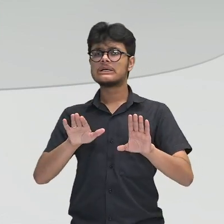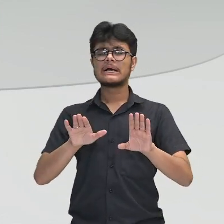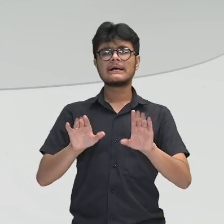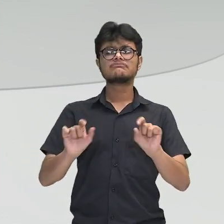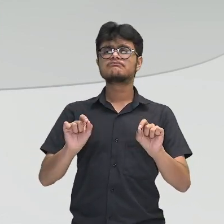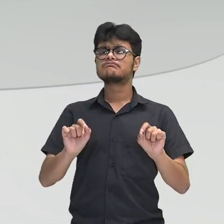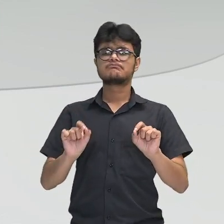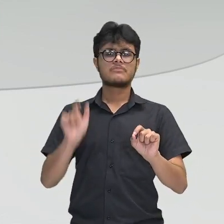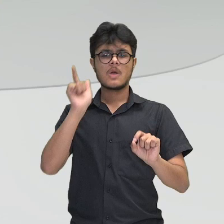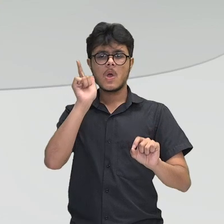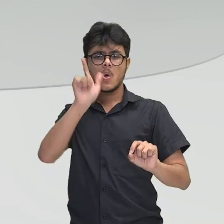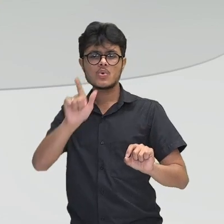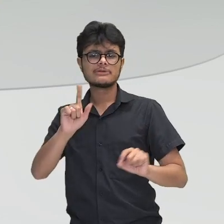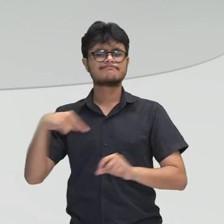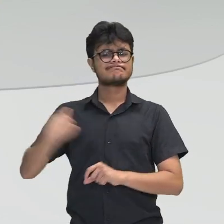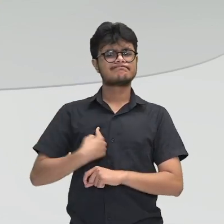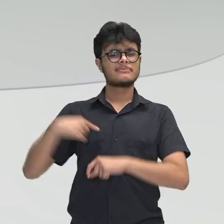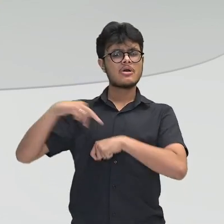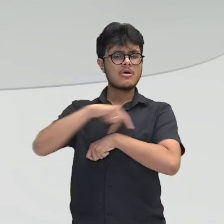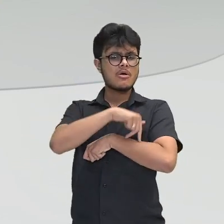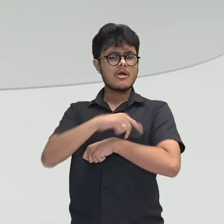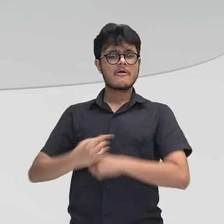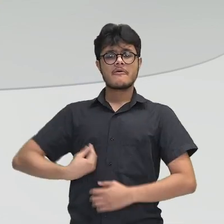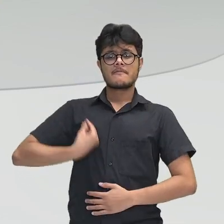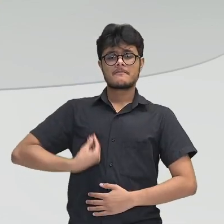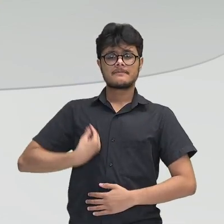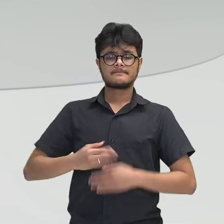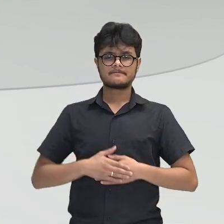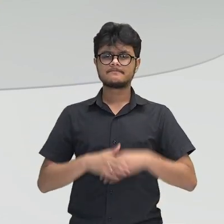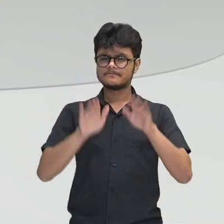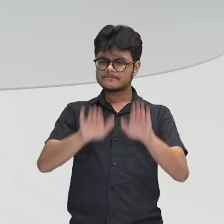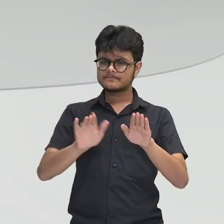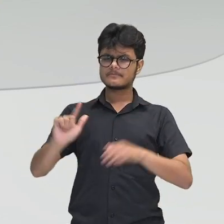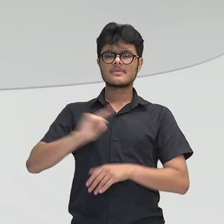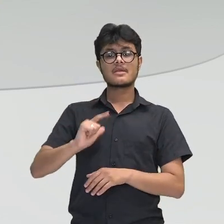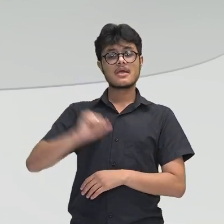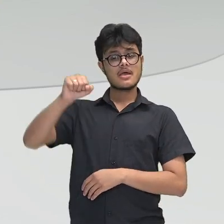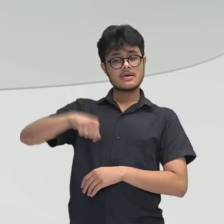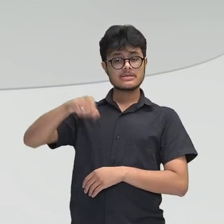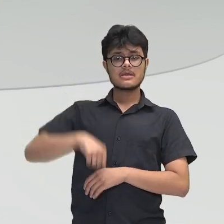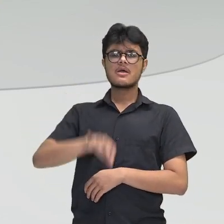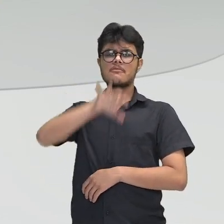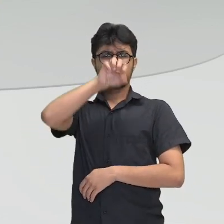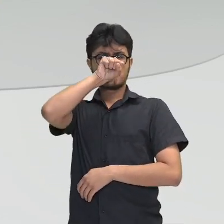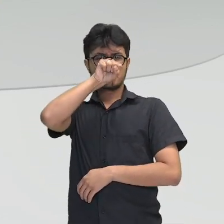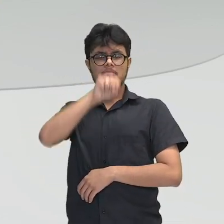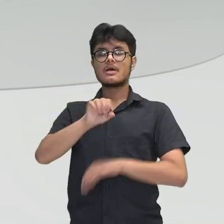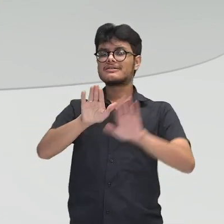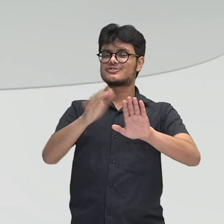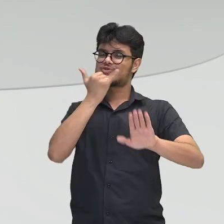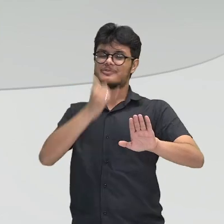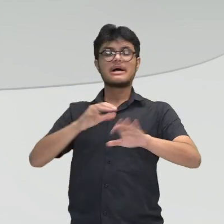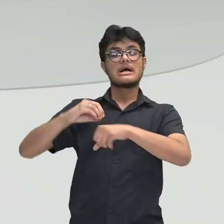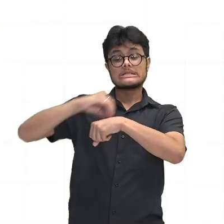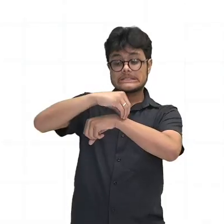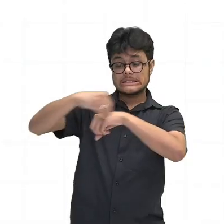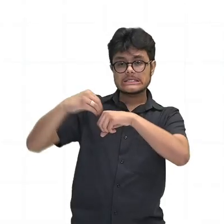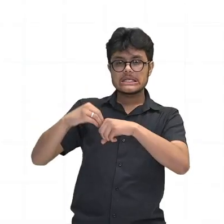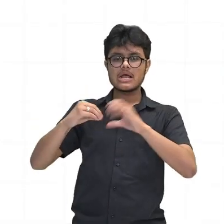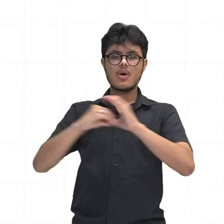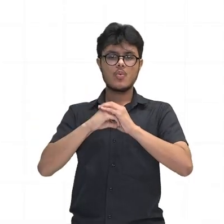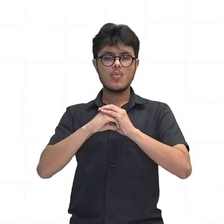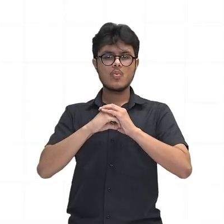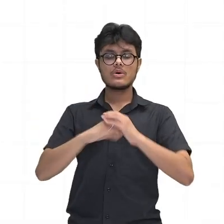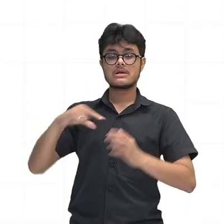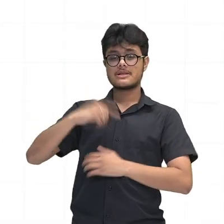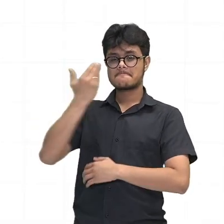consiga realizar as nossas atividades? E é aí que entra a respiração celular, que vocês podem observar